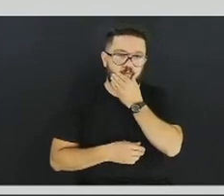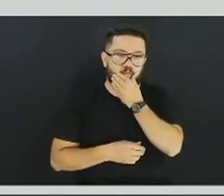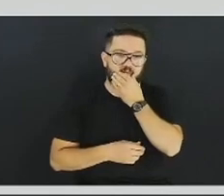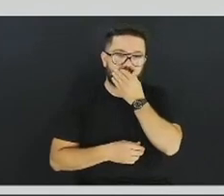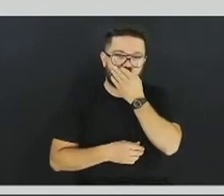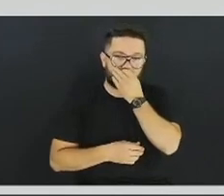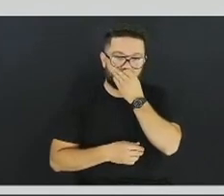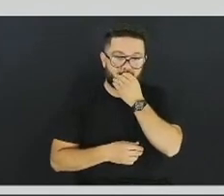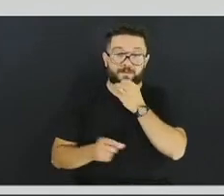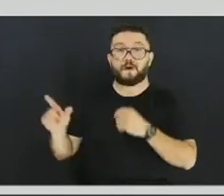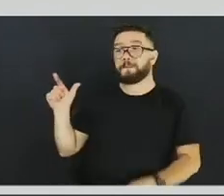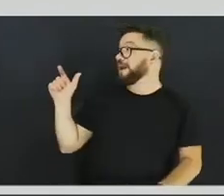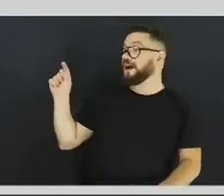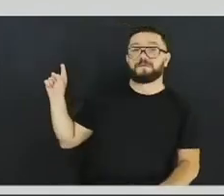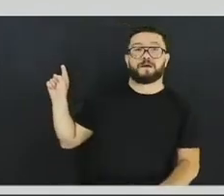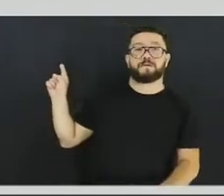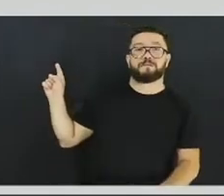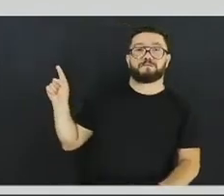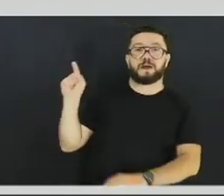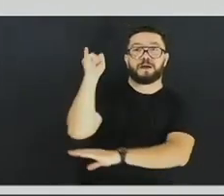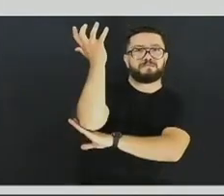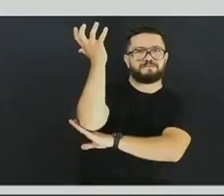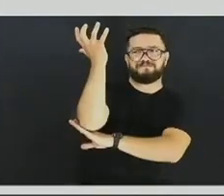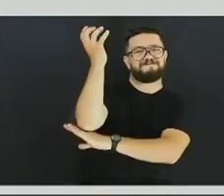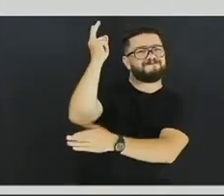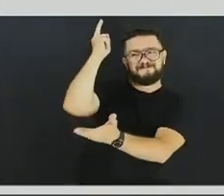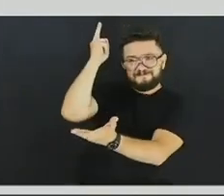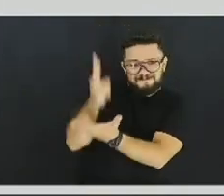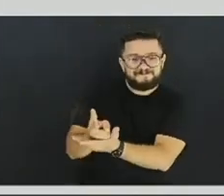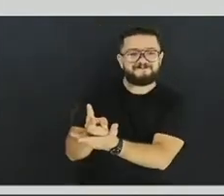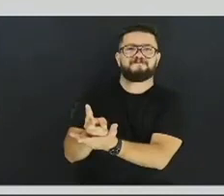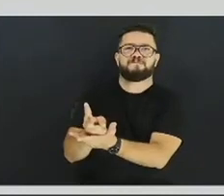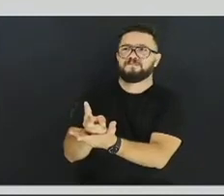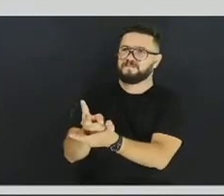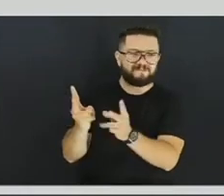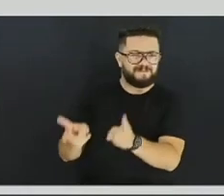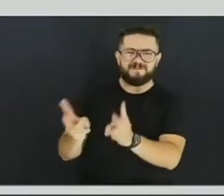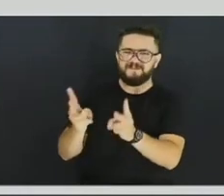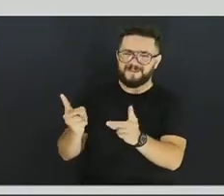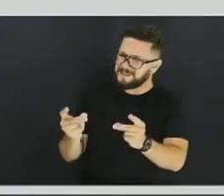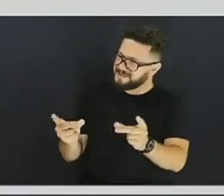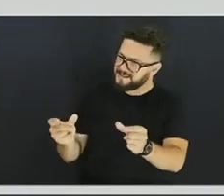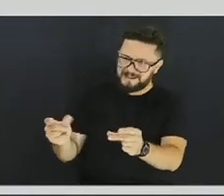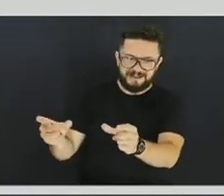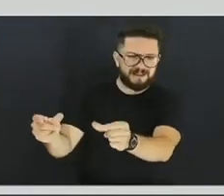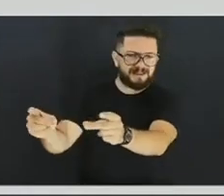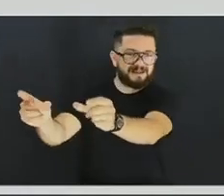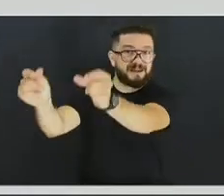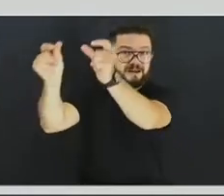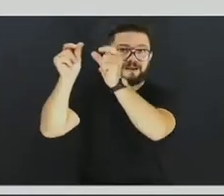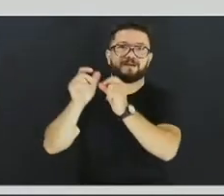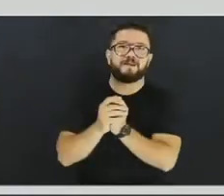Perpetuação do bosque. Eu vou perpetuar ele assim, ó. Assim. Aí, ó.